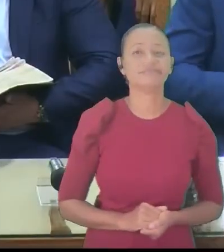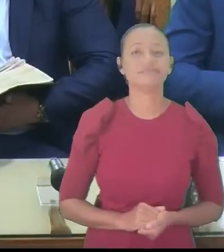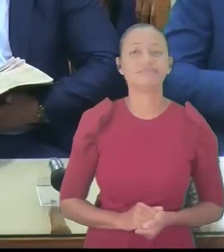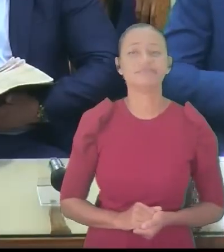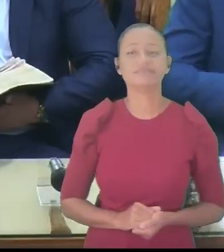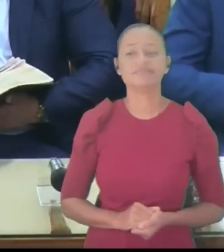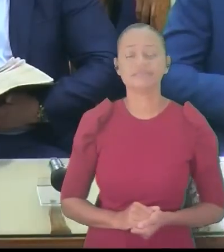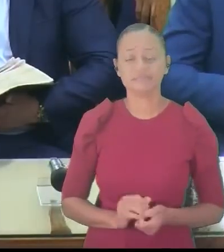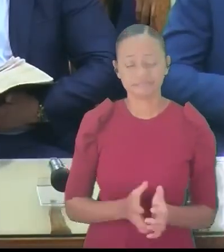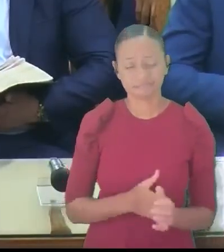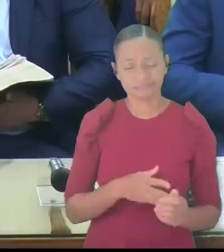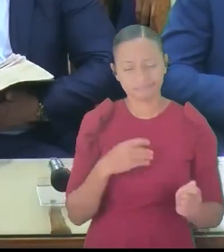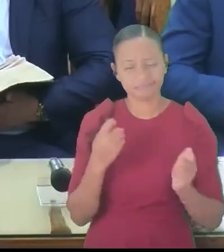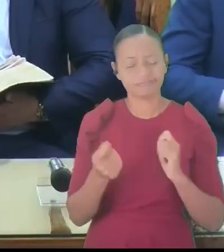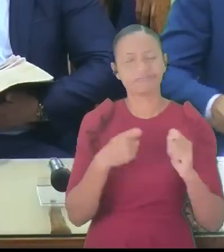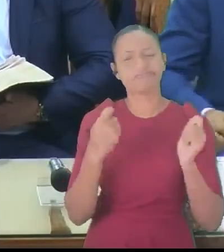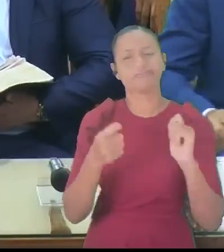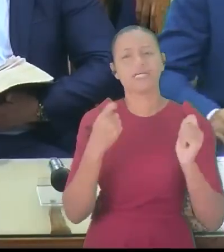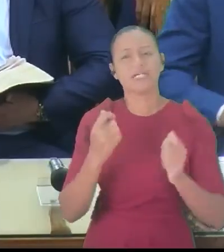Aleluia!